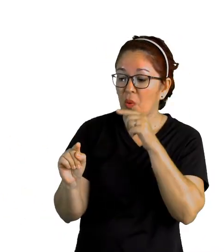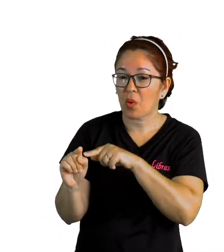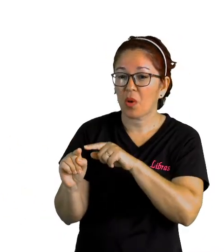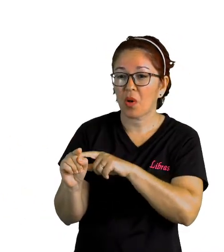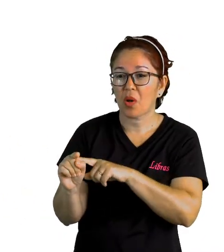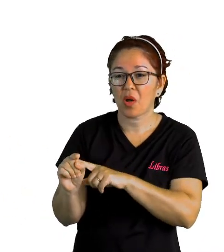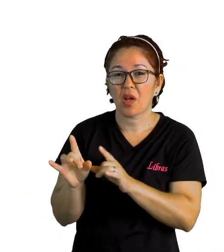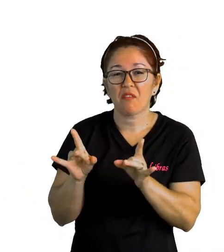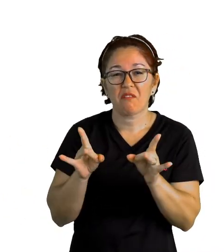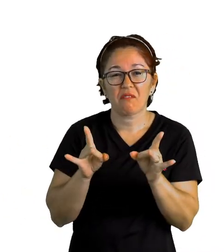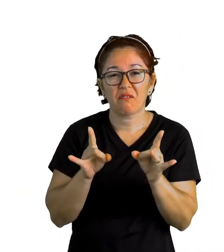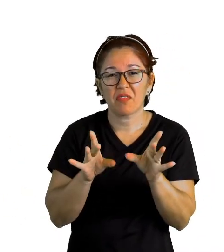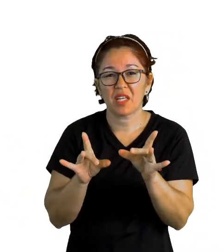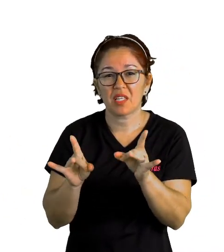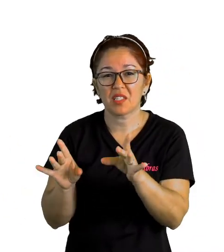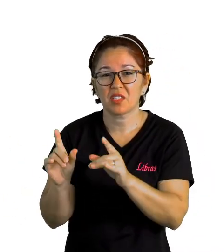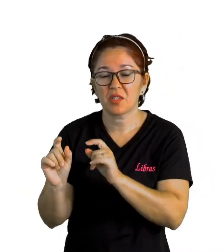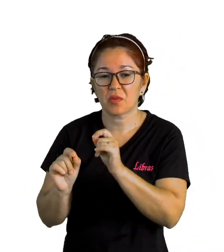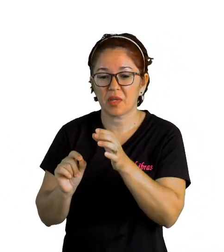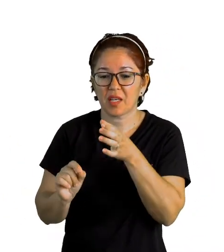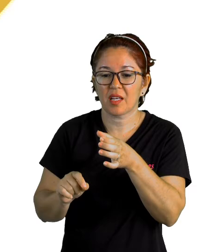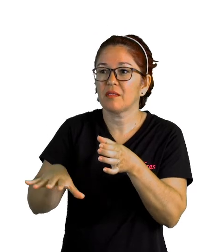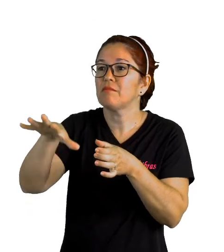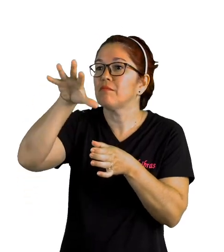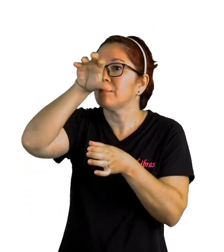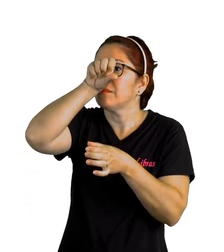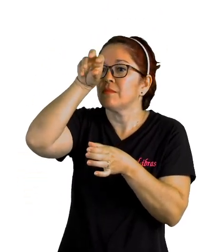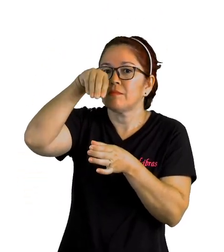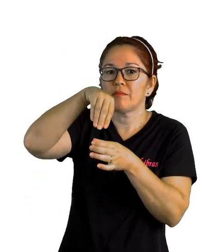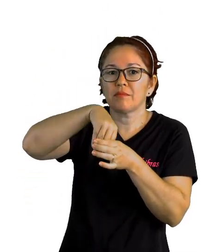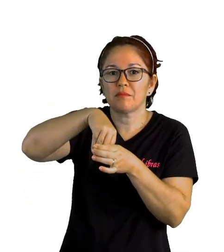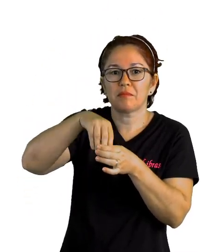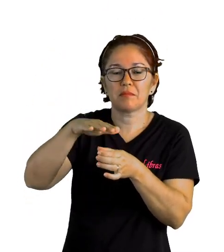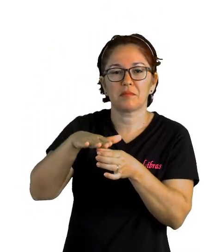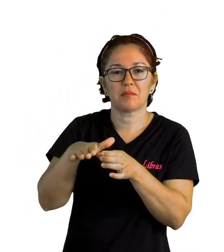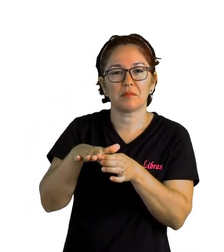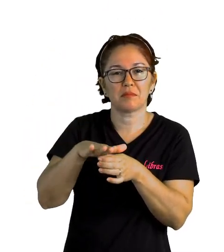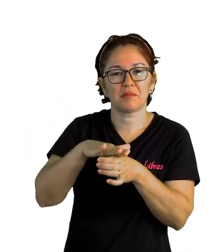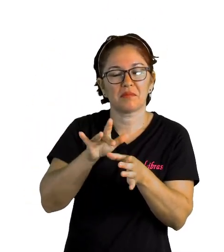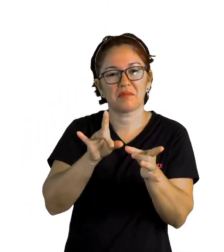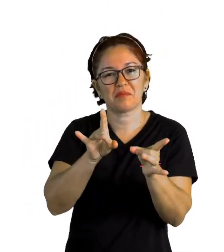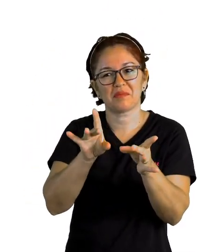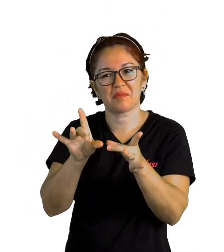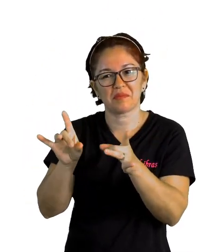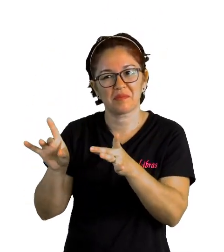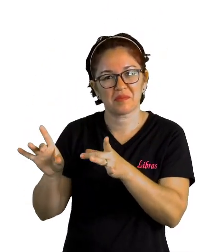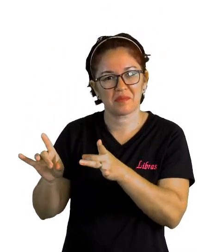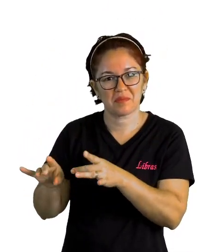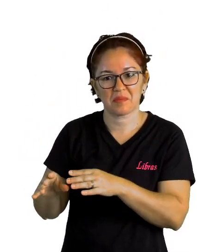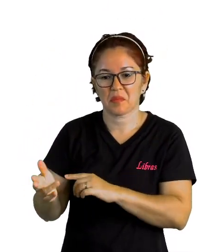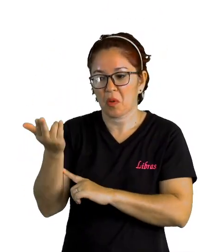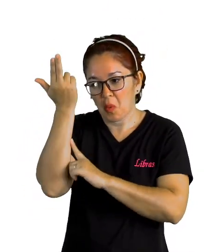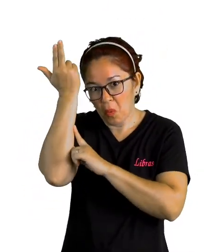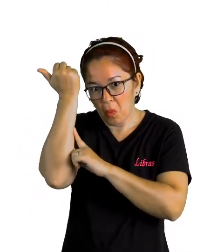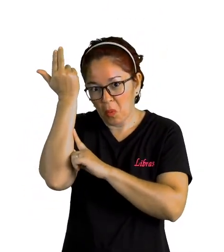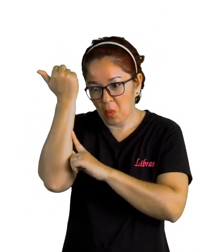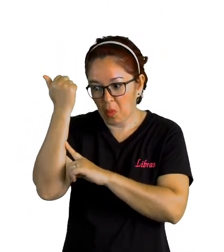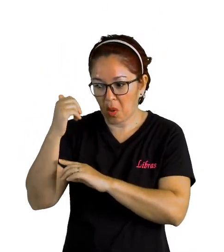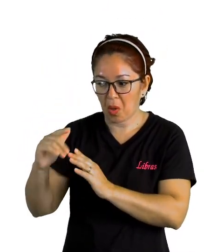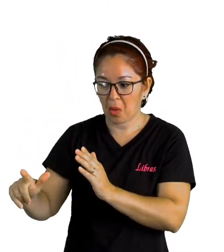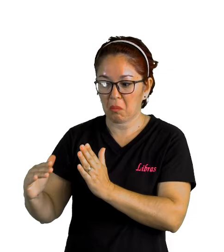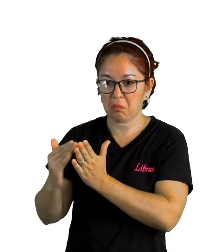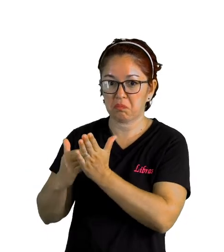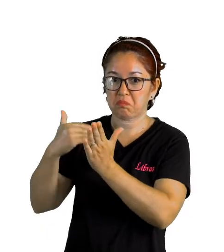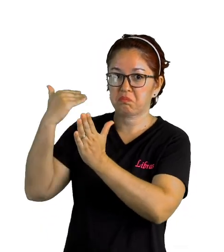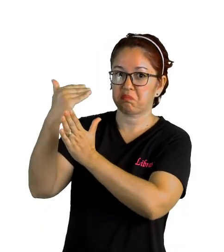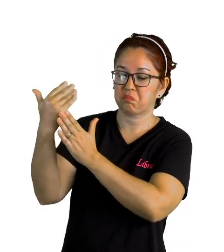ar enlatado, de tão criativo que era. Júnior perdeu alguns de seus clientes por conta do concorrente,